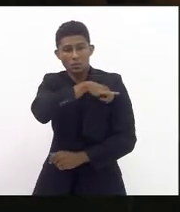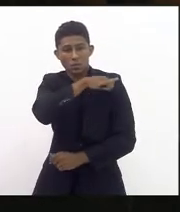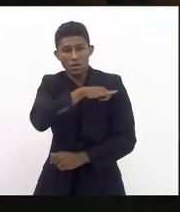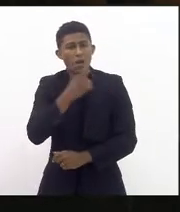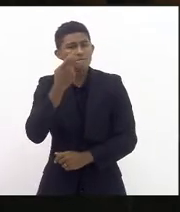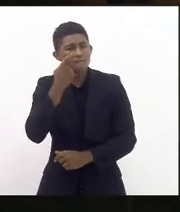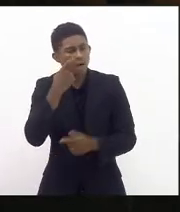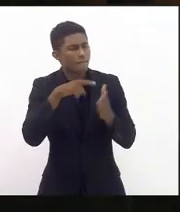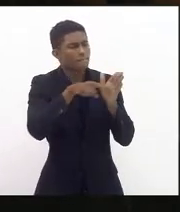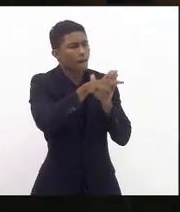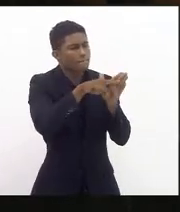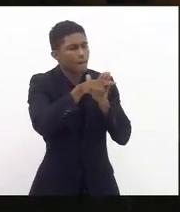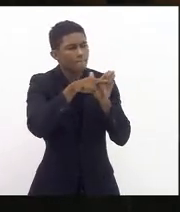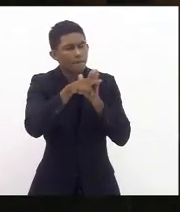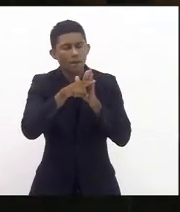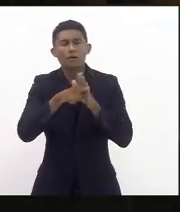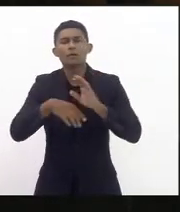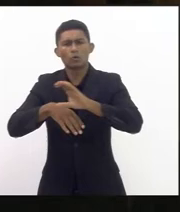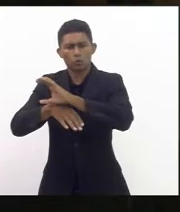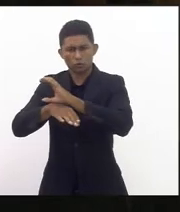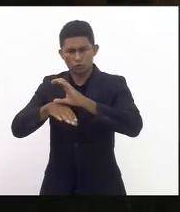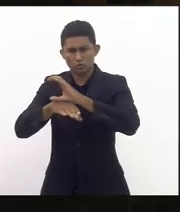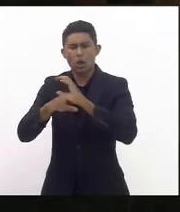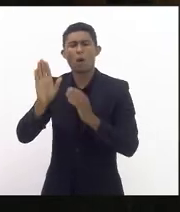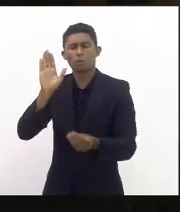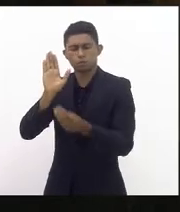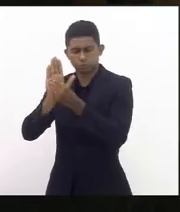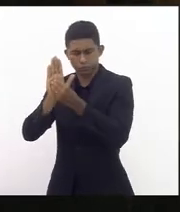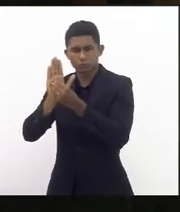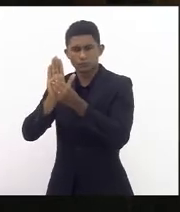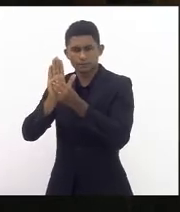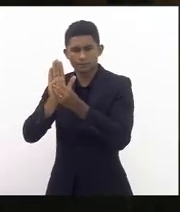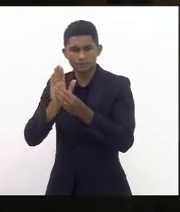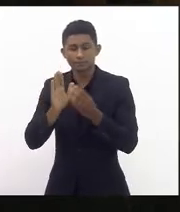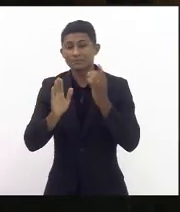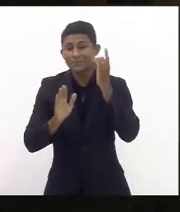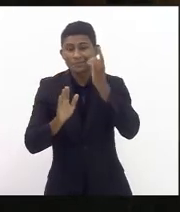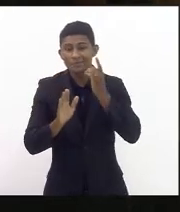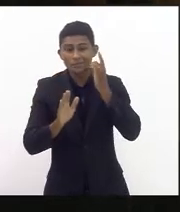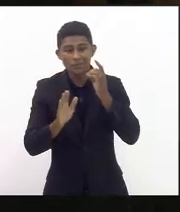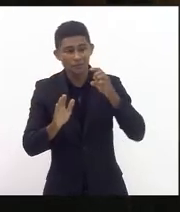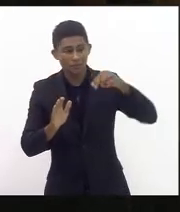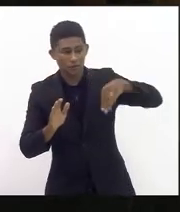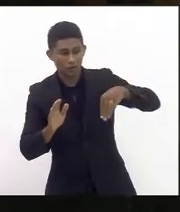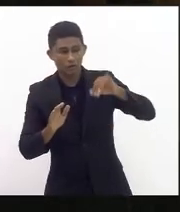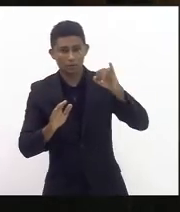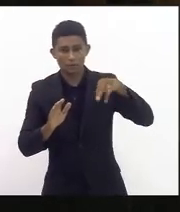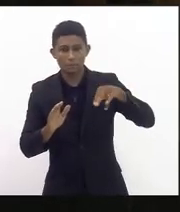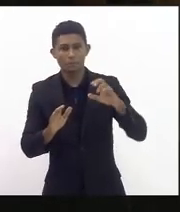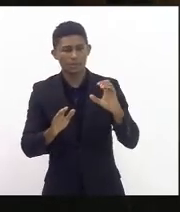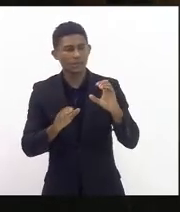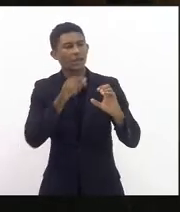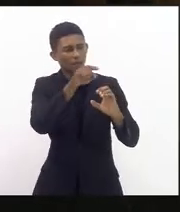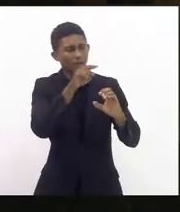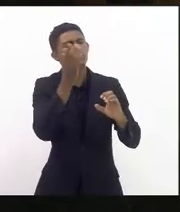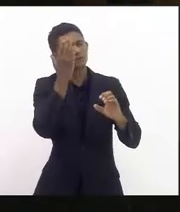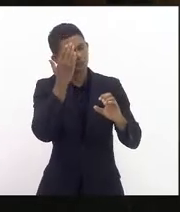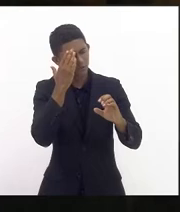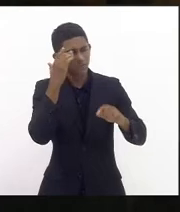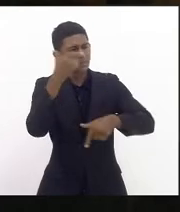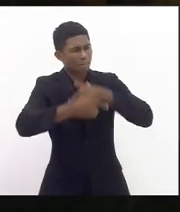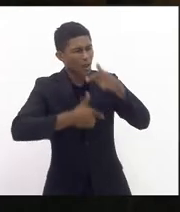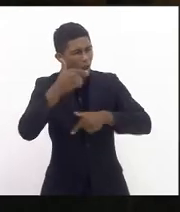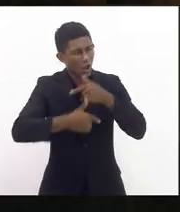Janeiro. Constituição que seguramente o deputado Carlos Mink trabalhou. Isto eu